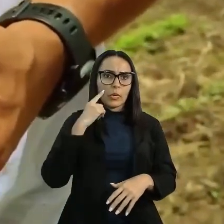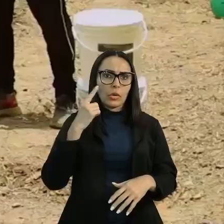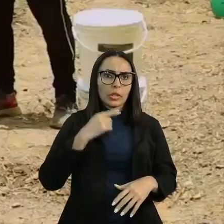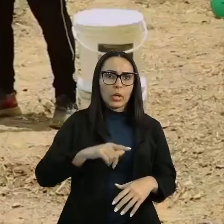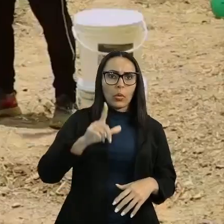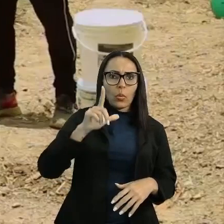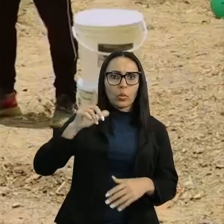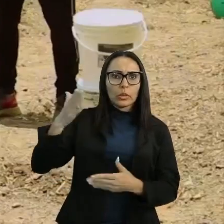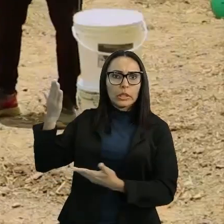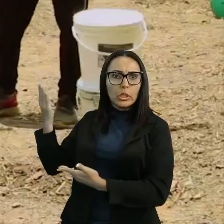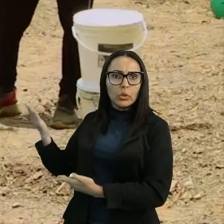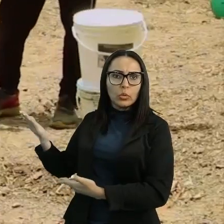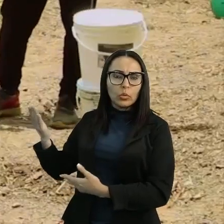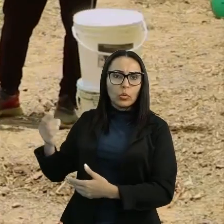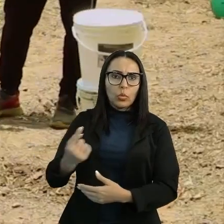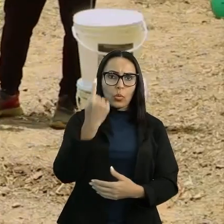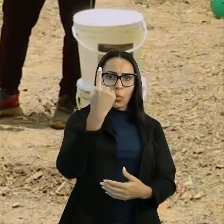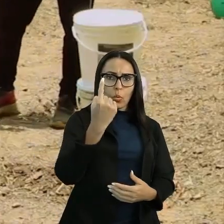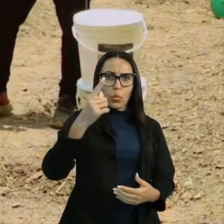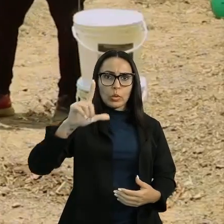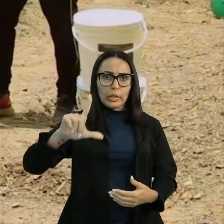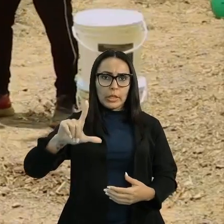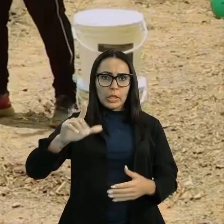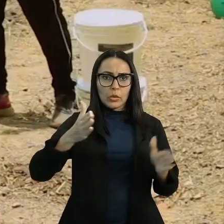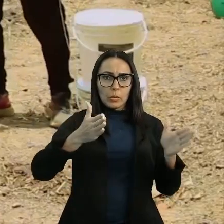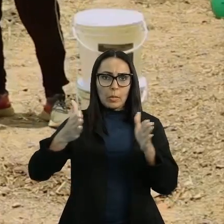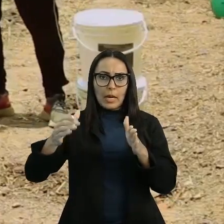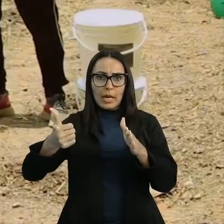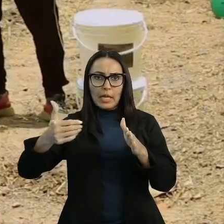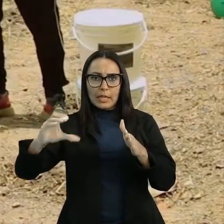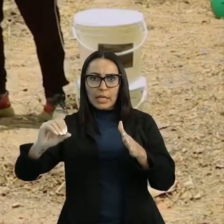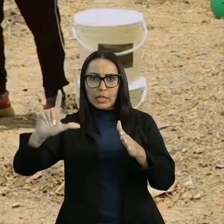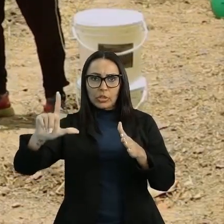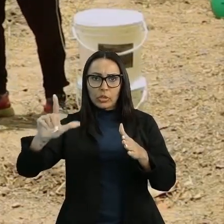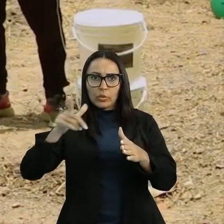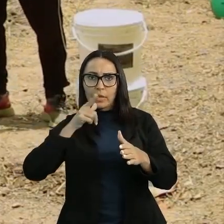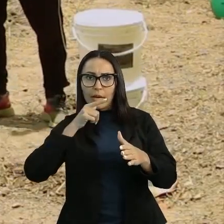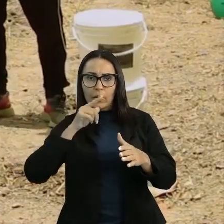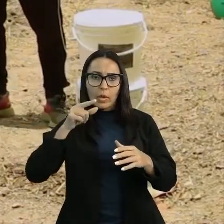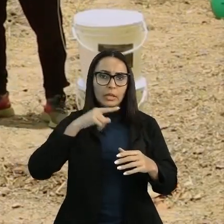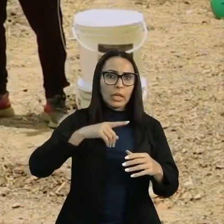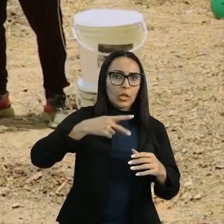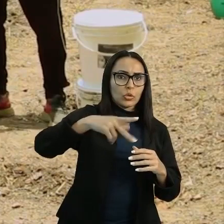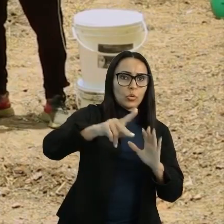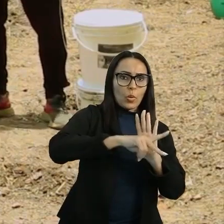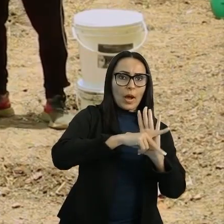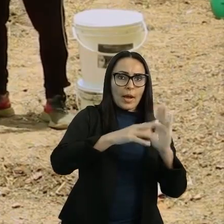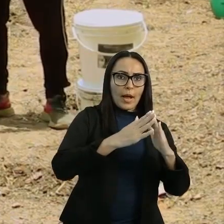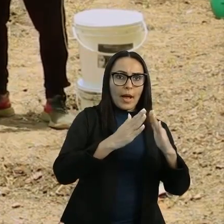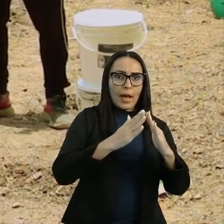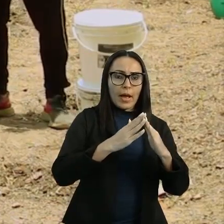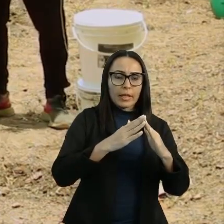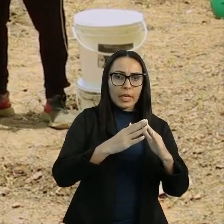totalmente orgânico. É isso, Amandinha. Certo. E ele é aqui, ó, gente, o chorume, quando ele vai... Aí tem que dizer que